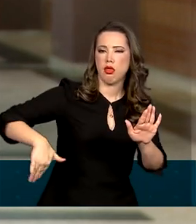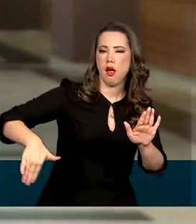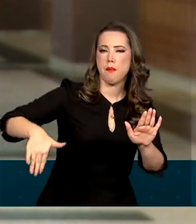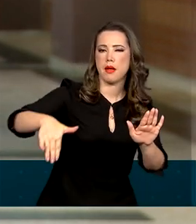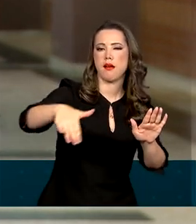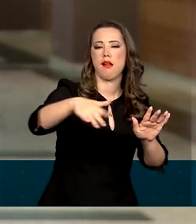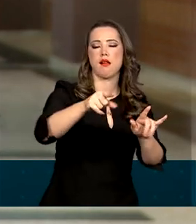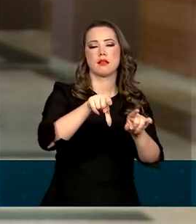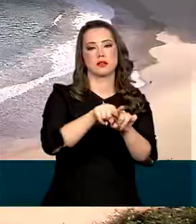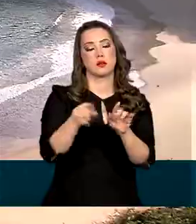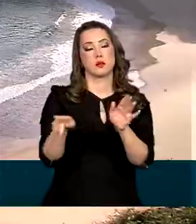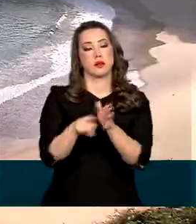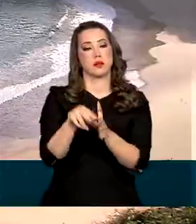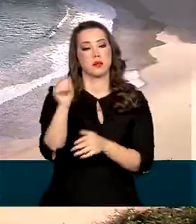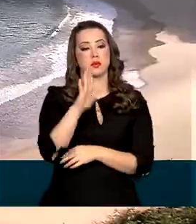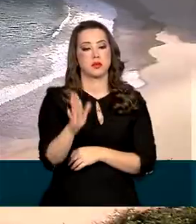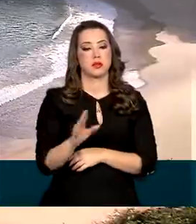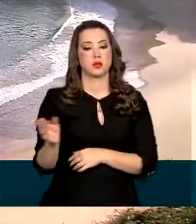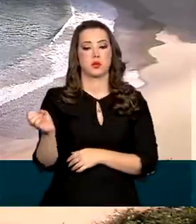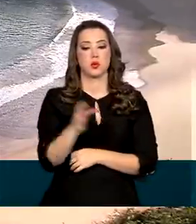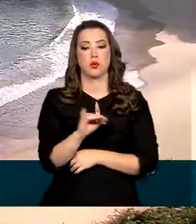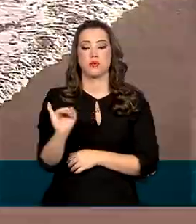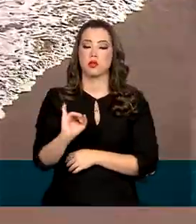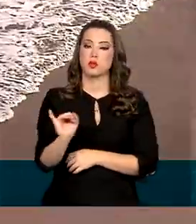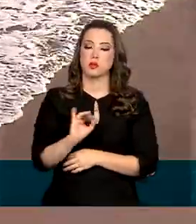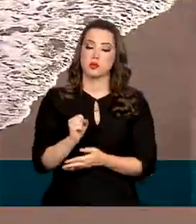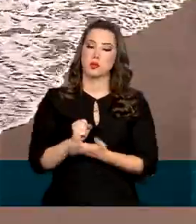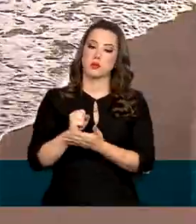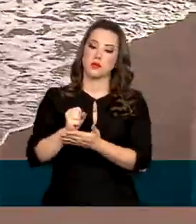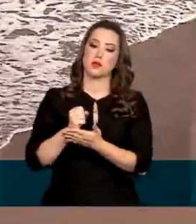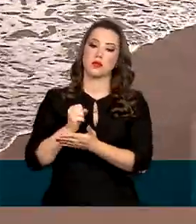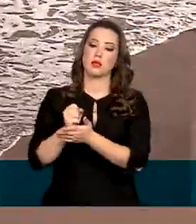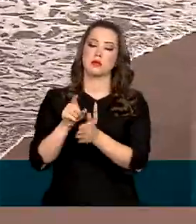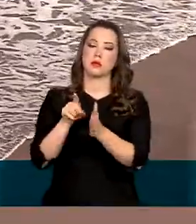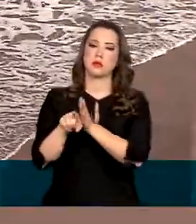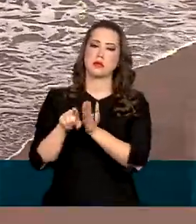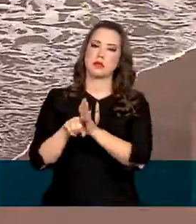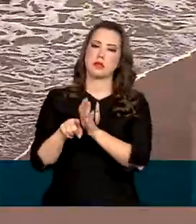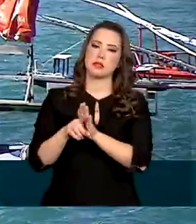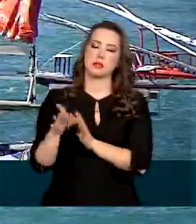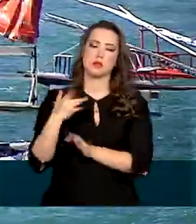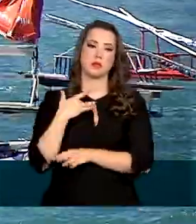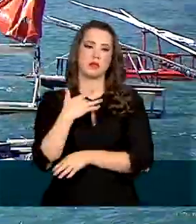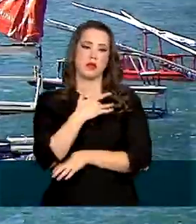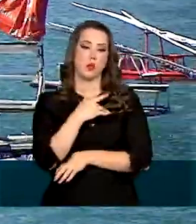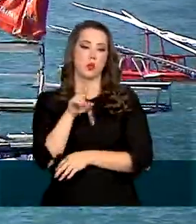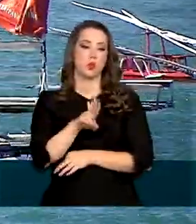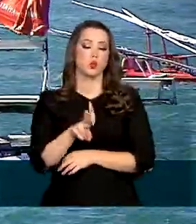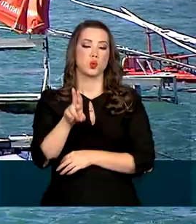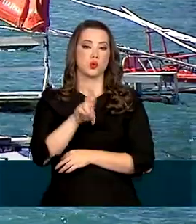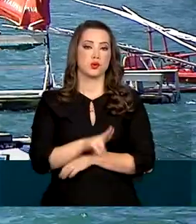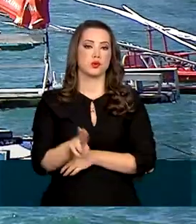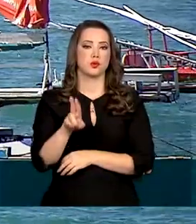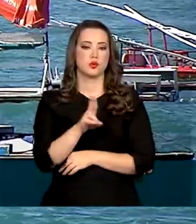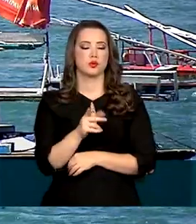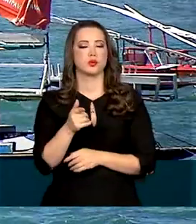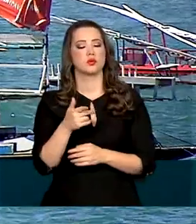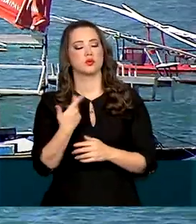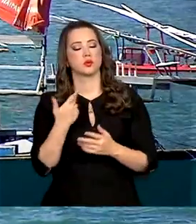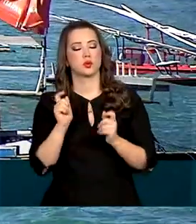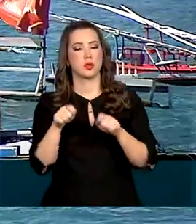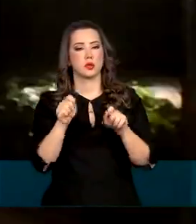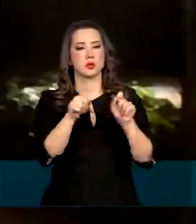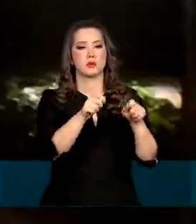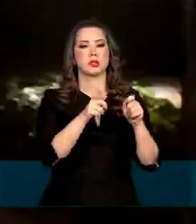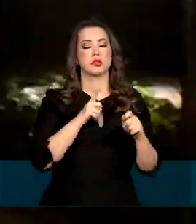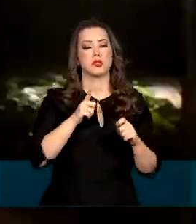oceânica brasileira. O novo instituto vai oferecer diagnósticos sobre a saúde, o uso e a exploração do